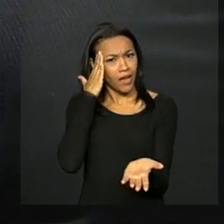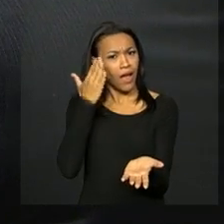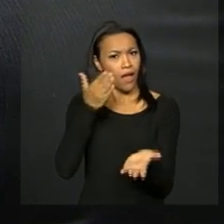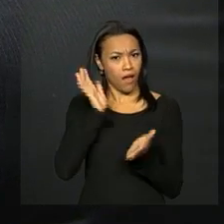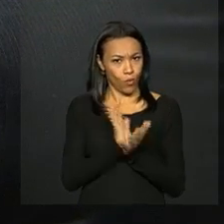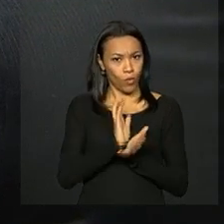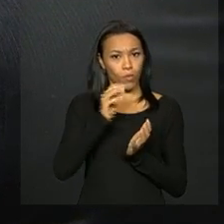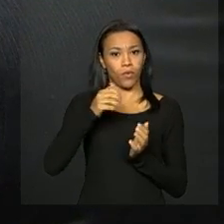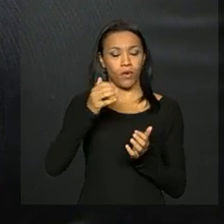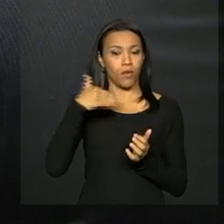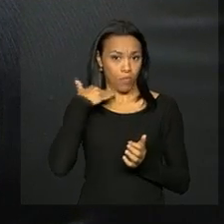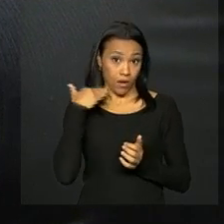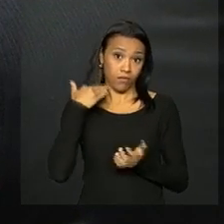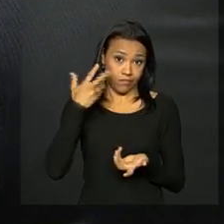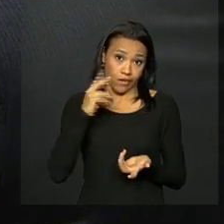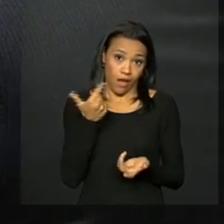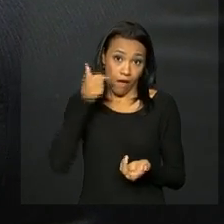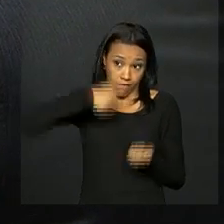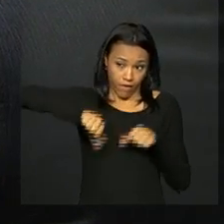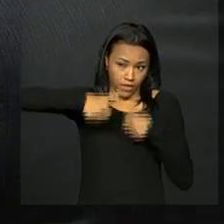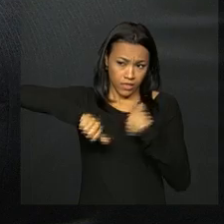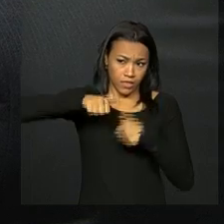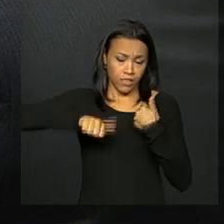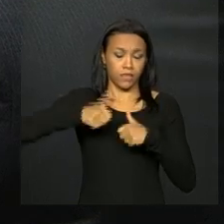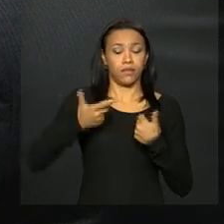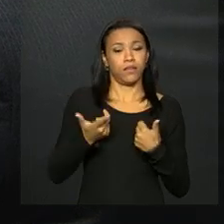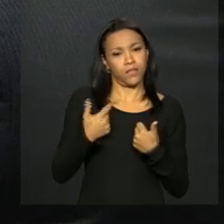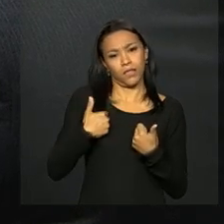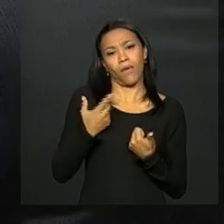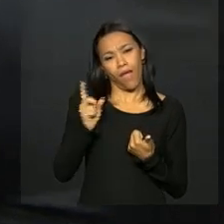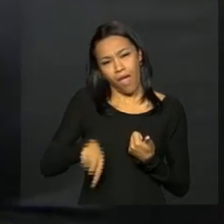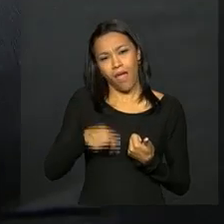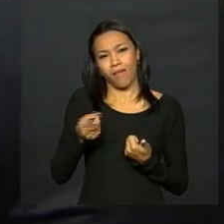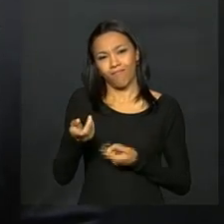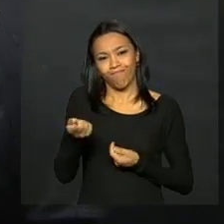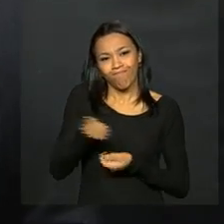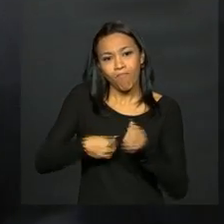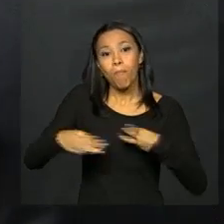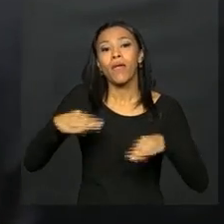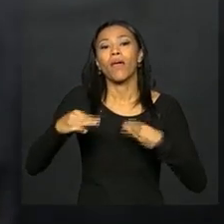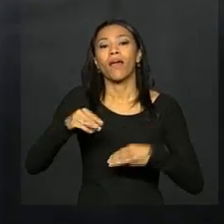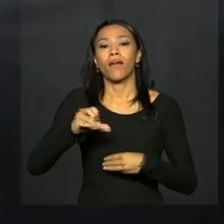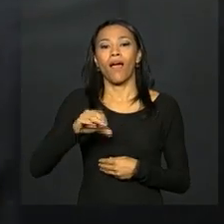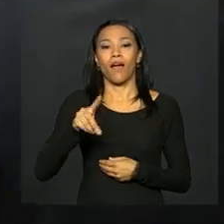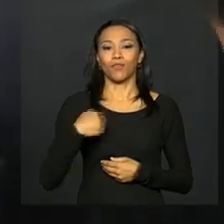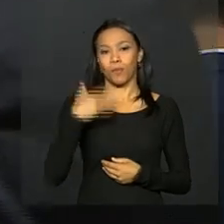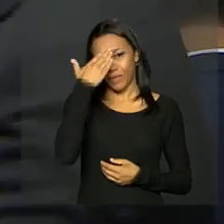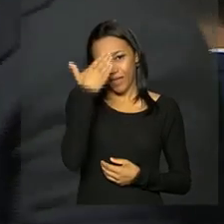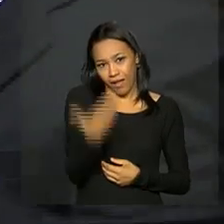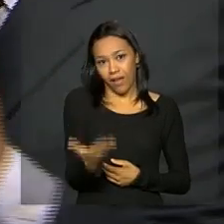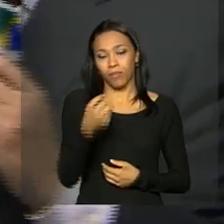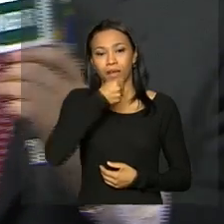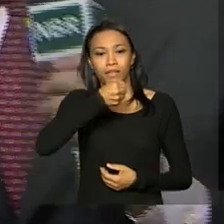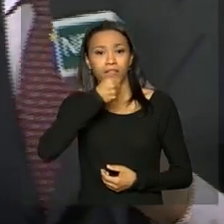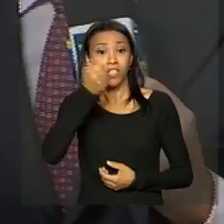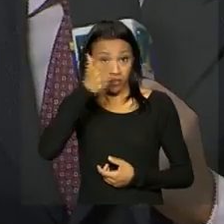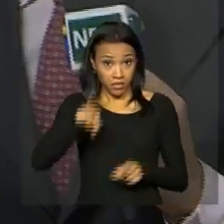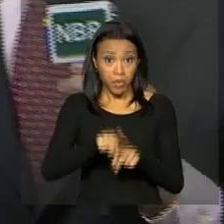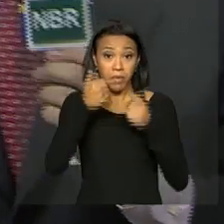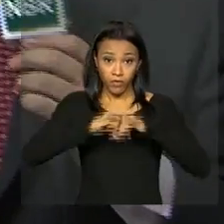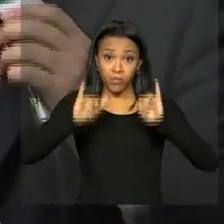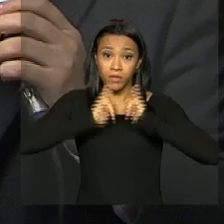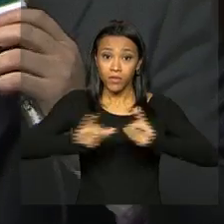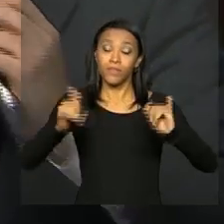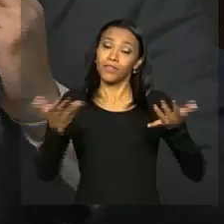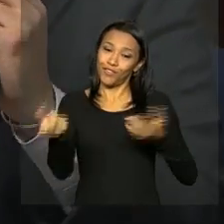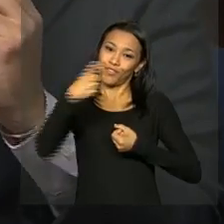Caixa efetivamente é um banco. Então o patrocínio ele é bastante mercadológico. Muito obrigado, Superintendente, pela entrevista e pelas informações.